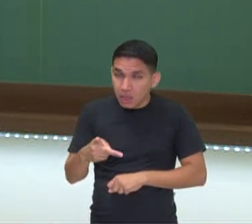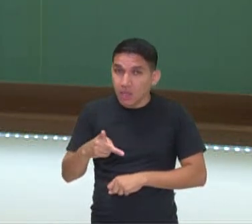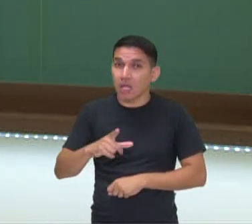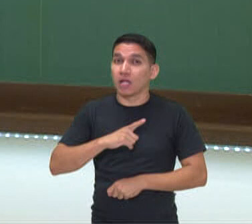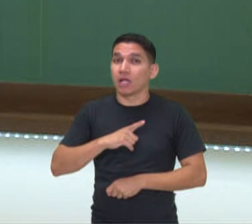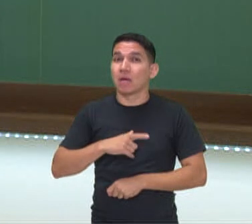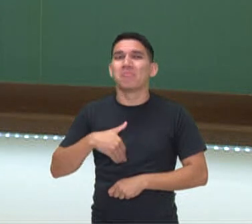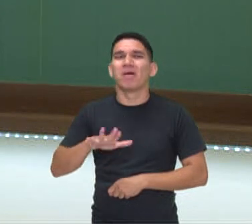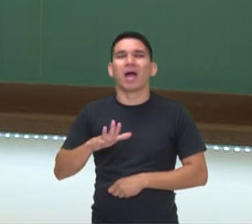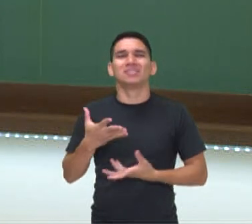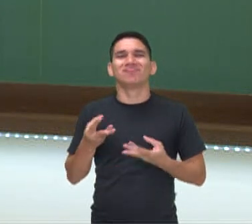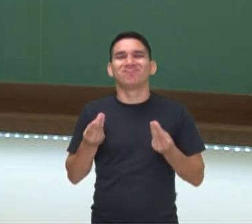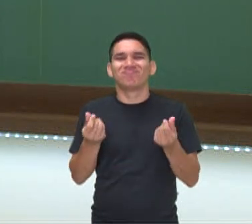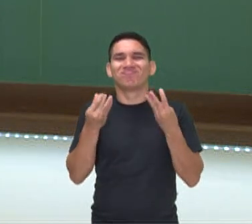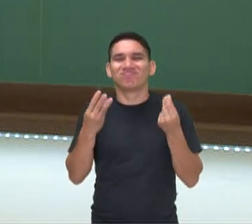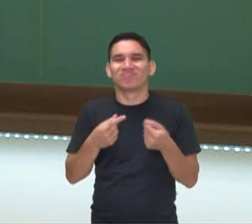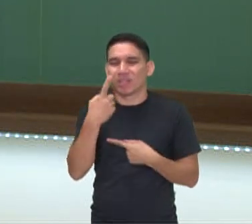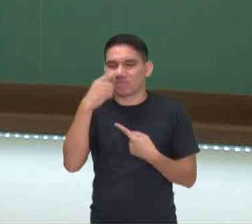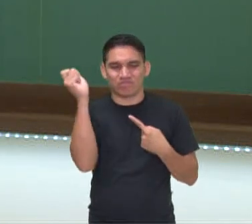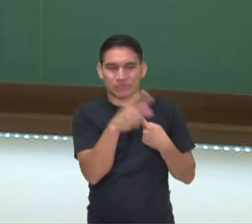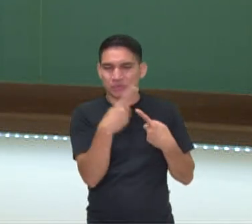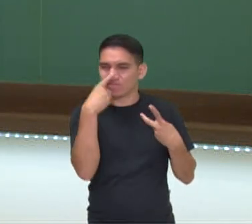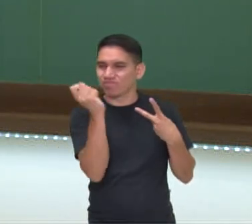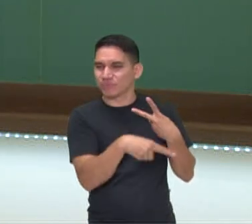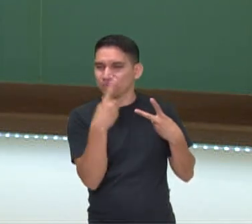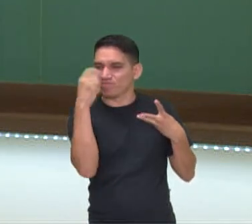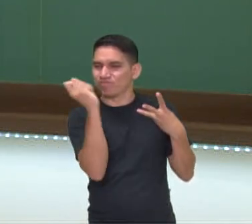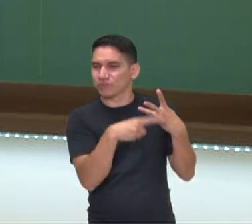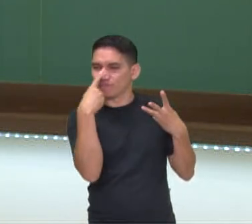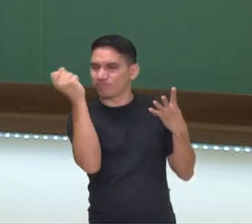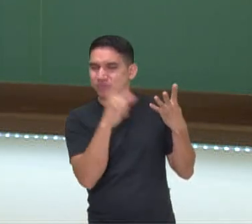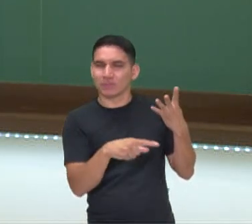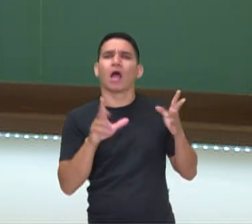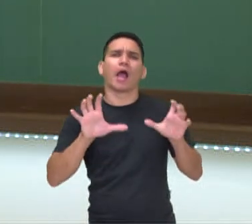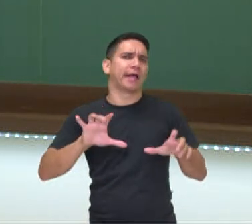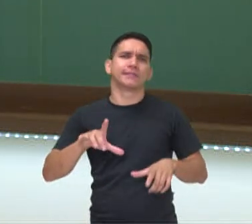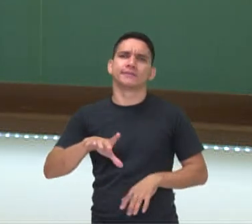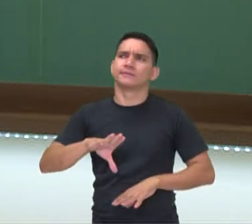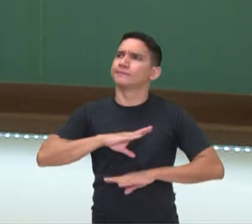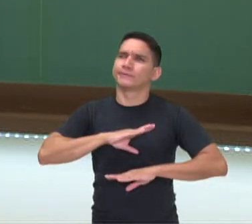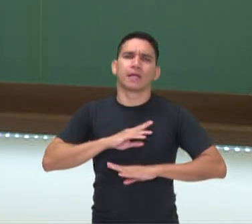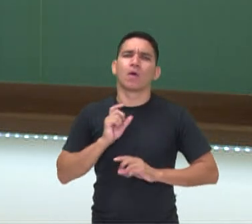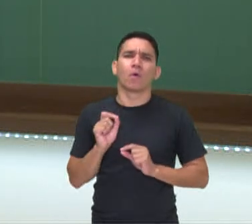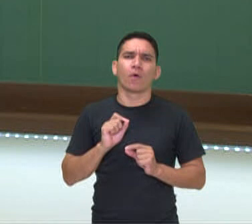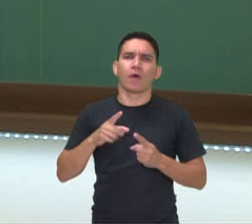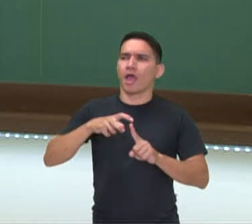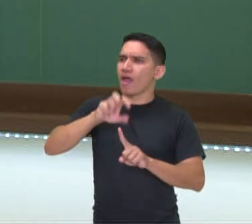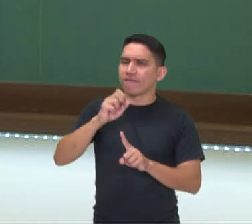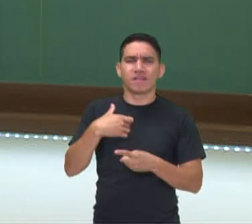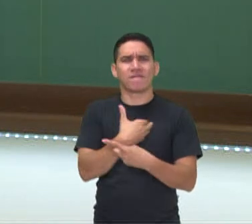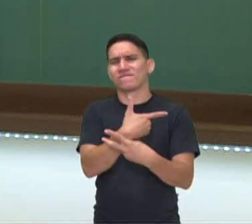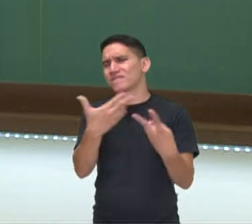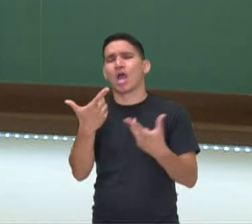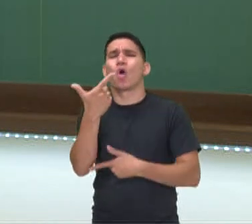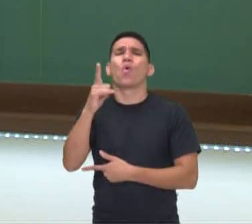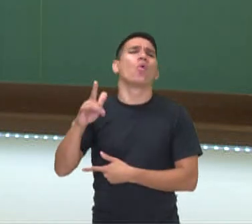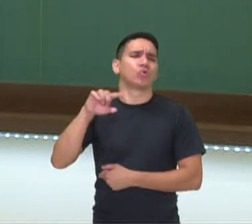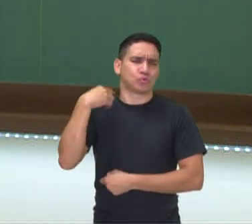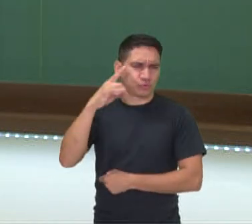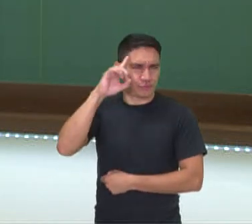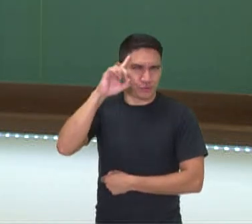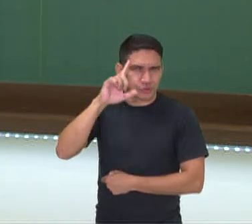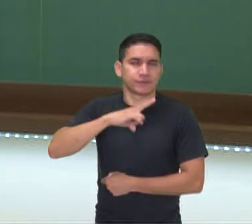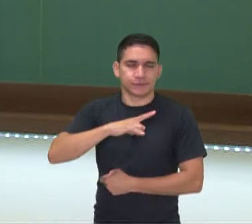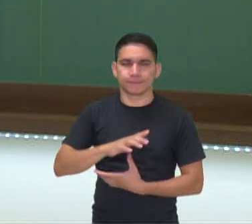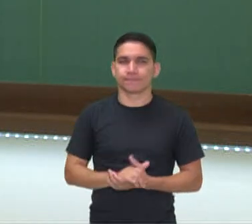mais voláteis, muito mais descartáveis. Isso acontece com refrigerantes e com tantos outros produtos do nosso cotidiano.